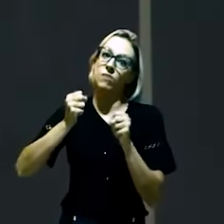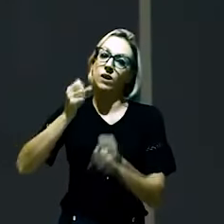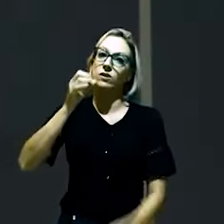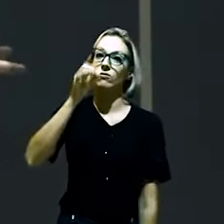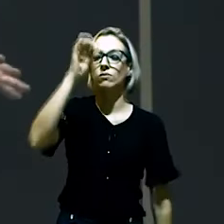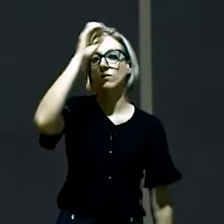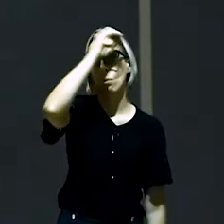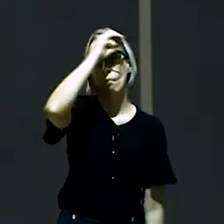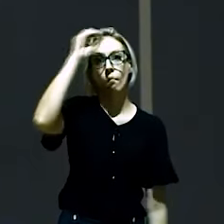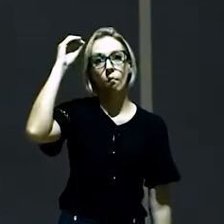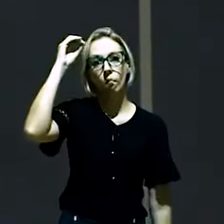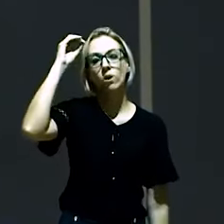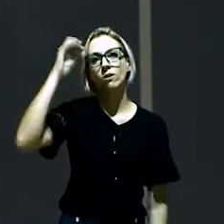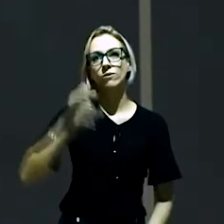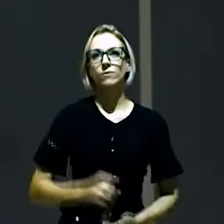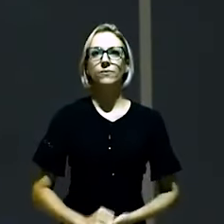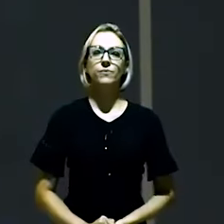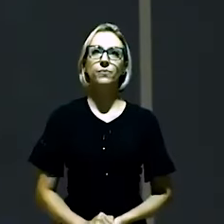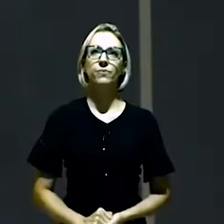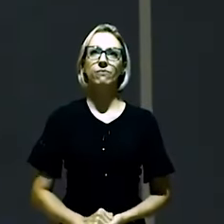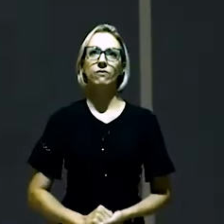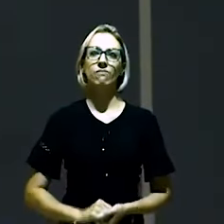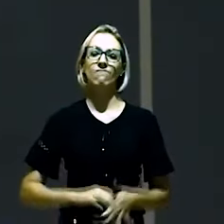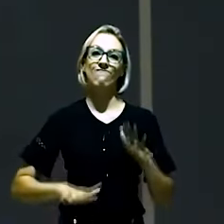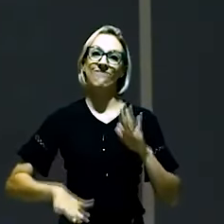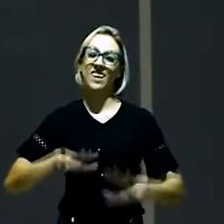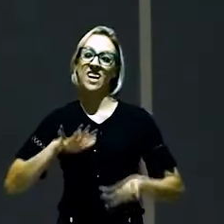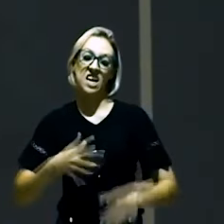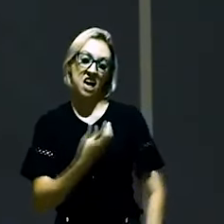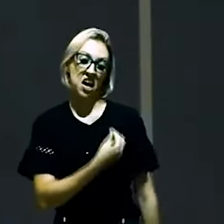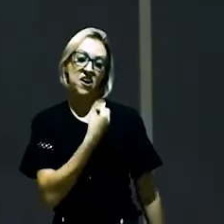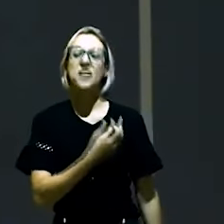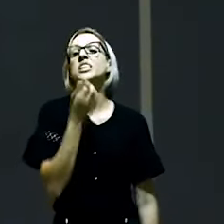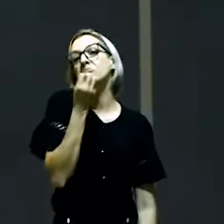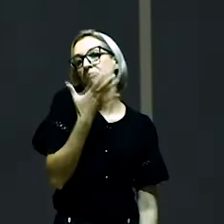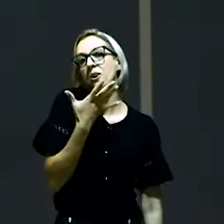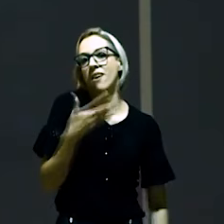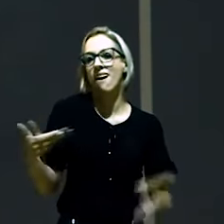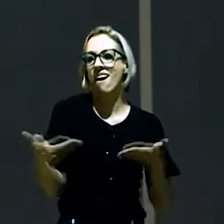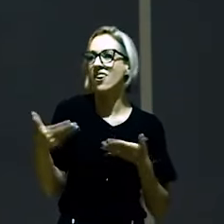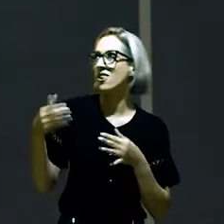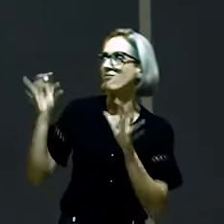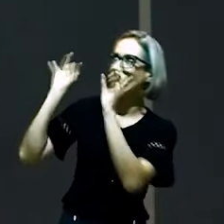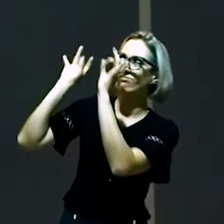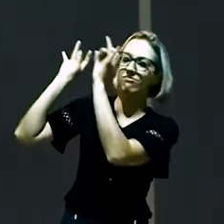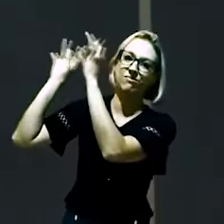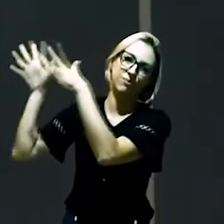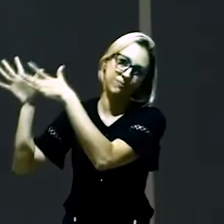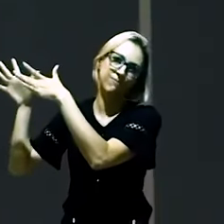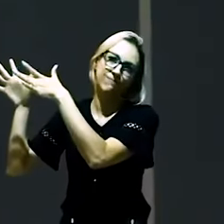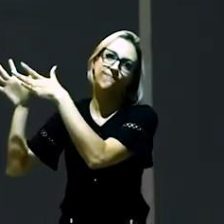Que num determinado momento da vida acha que consegue seguir sozinho,